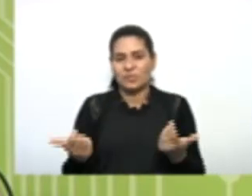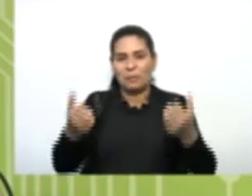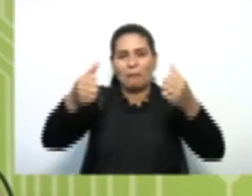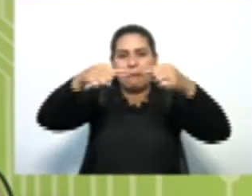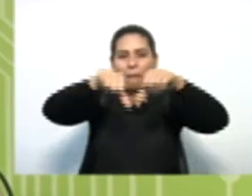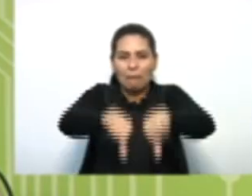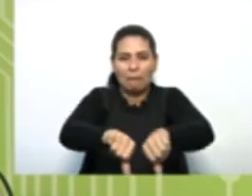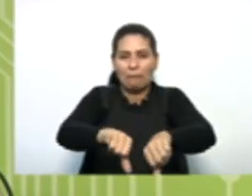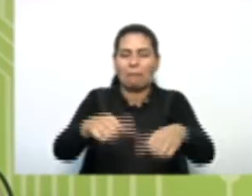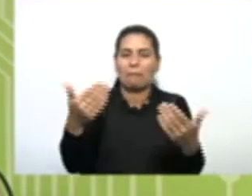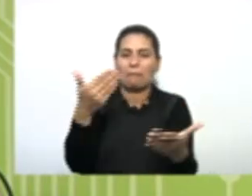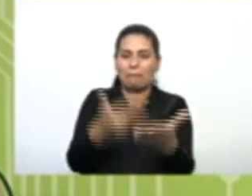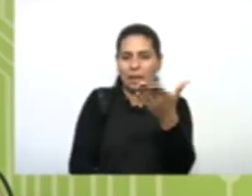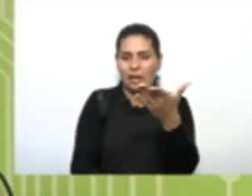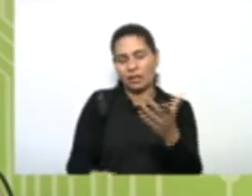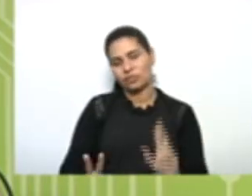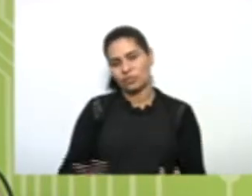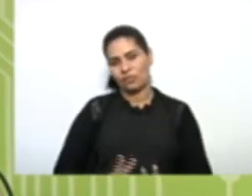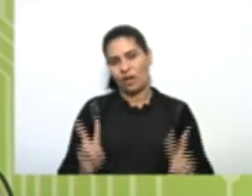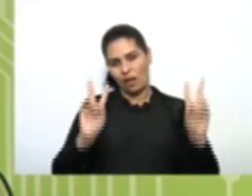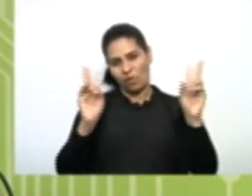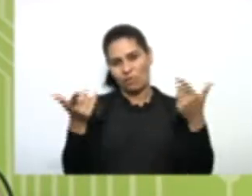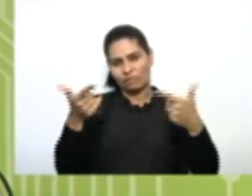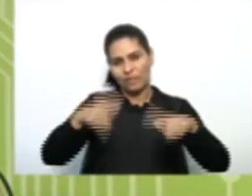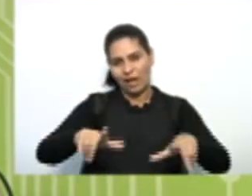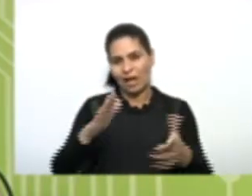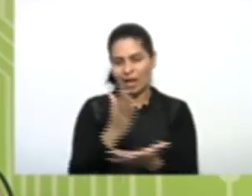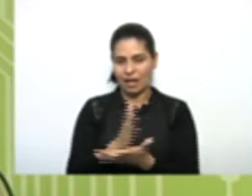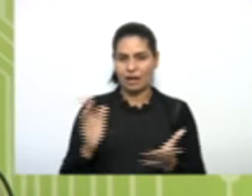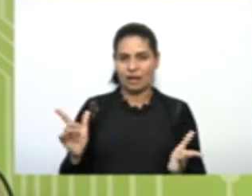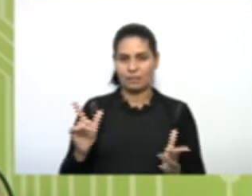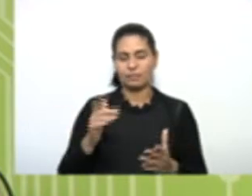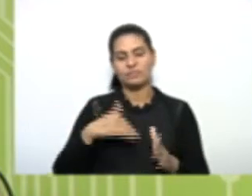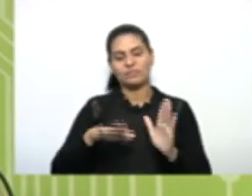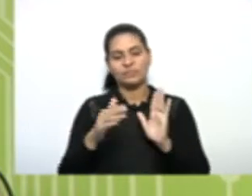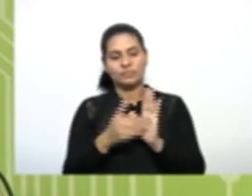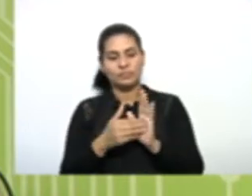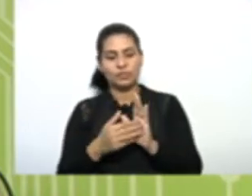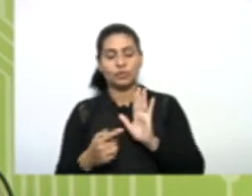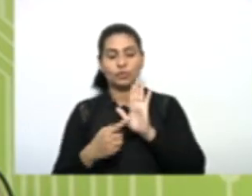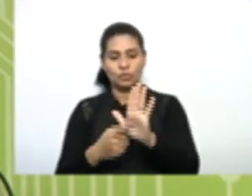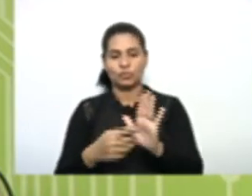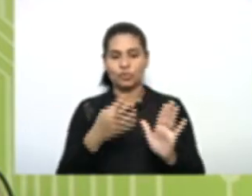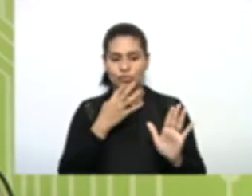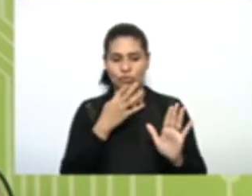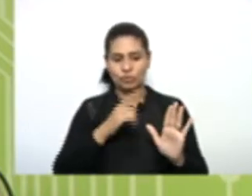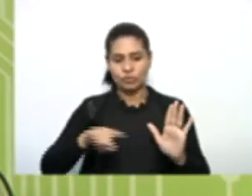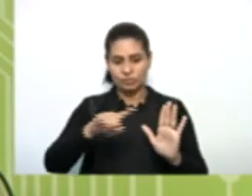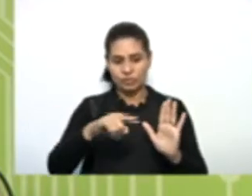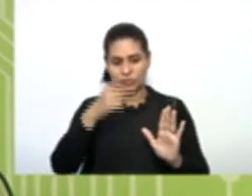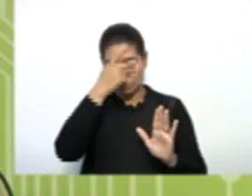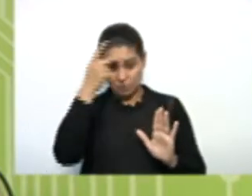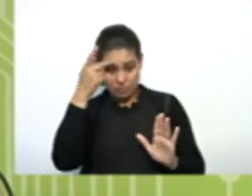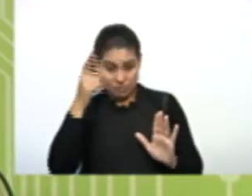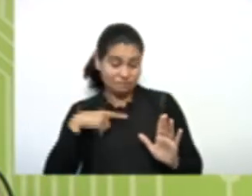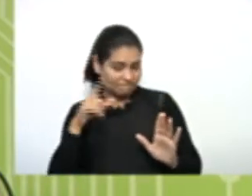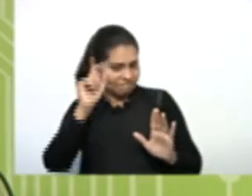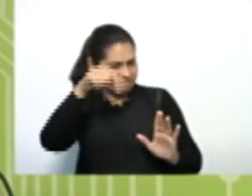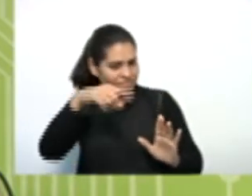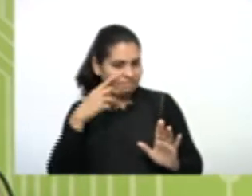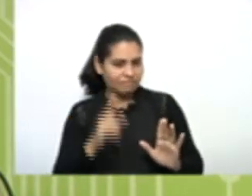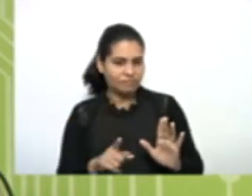vê aí uma desvalorização do seu capital, do seu valor, do seu reconhecimento como uma boa propensão de